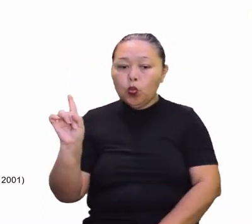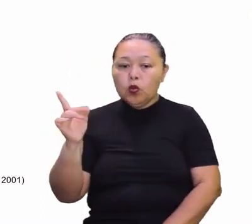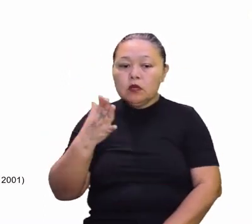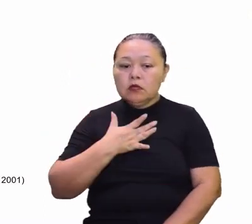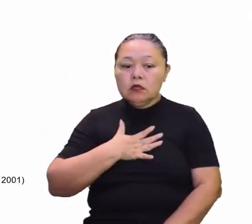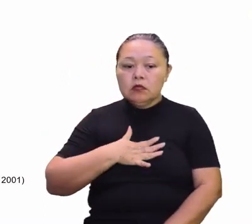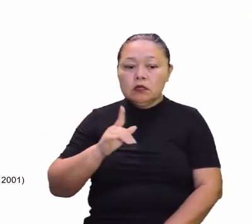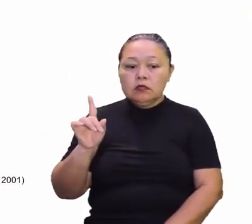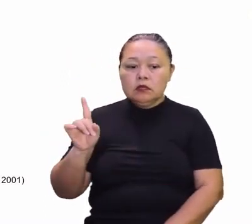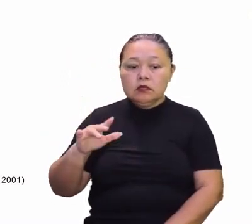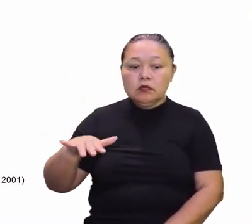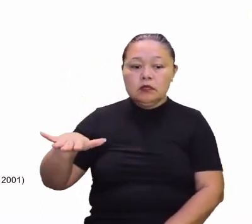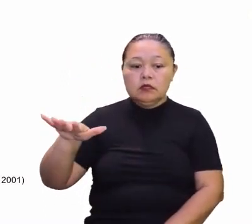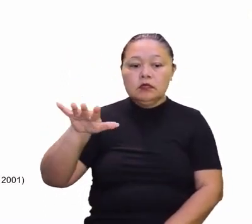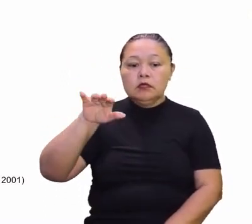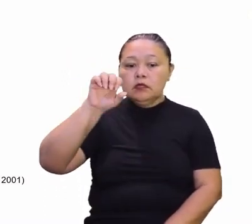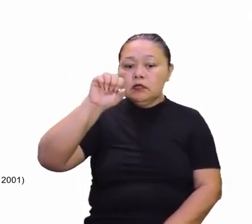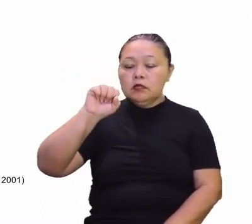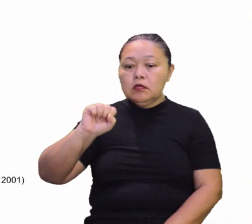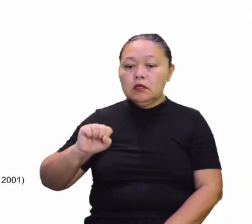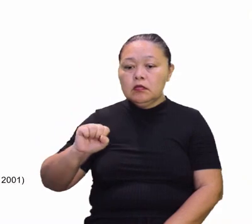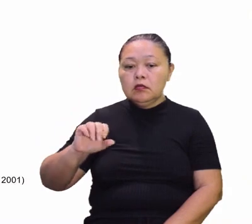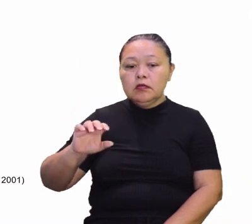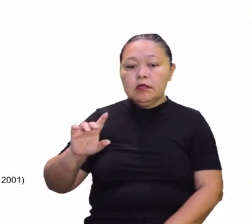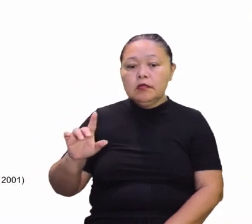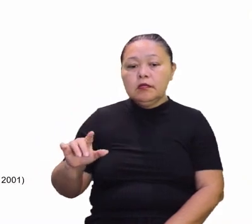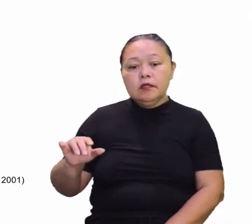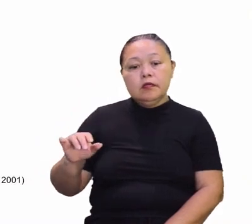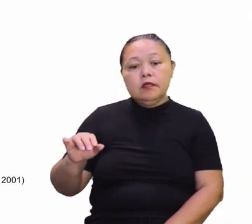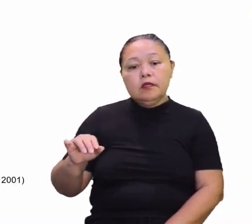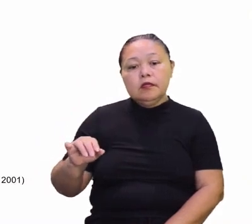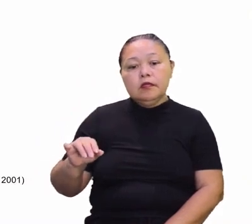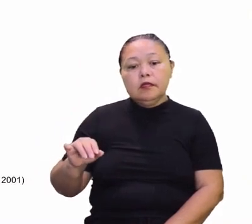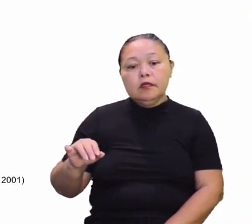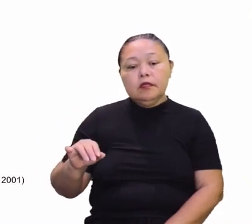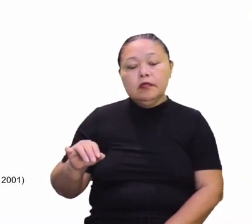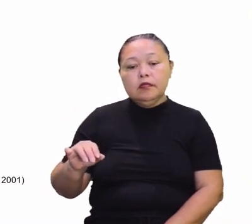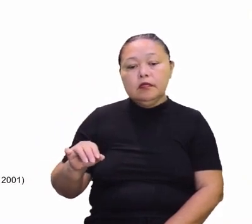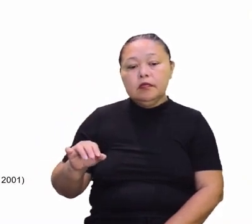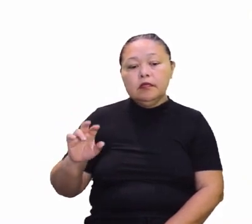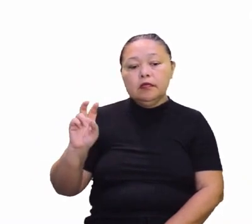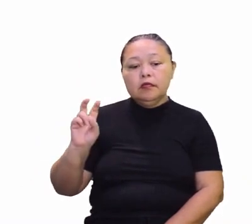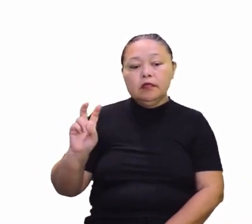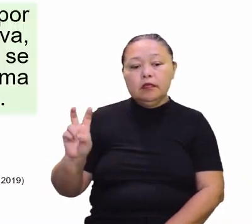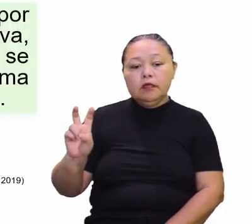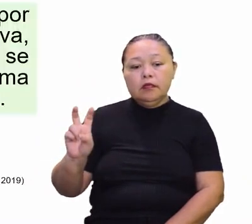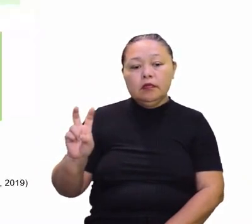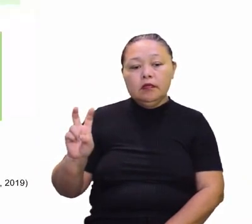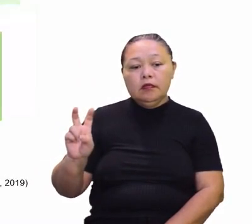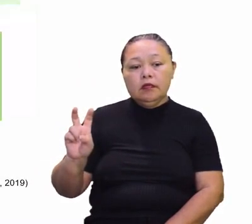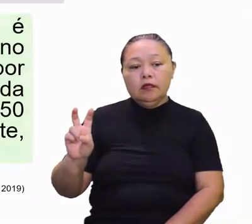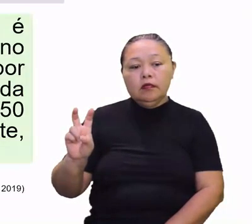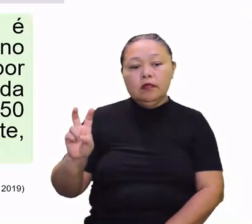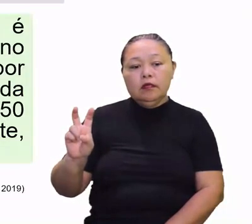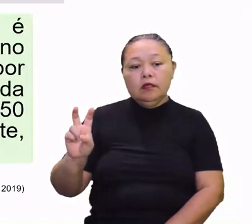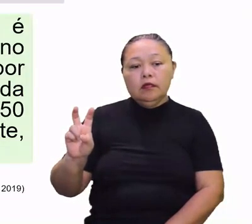Tranquilo, né? Então, aí o mapa, a legenda diz tudo, né, professor Jorge? Isso. É o 5. É o 5.